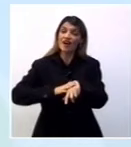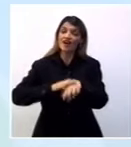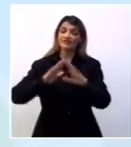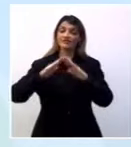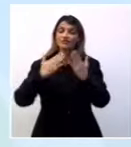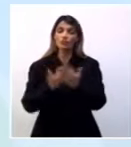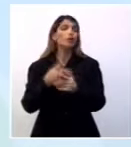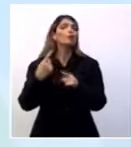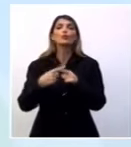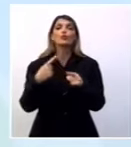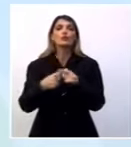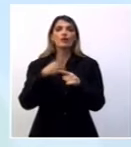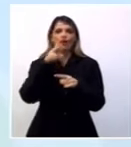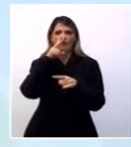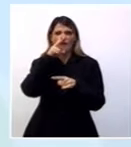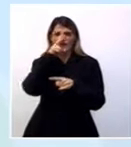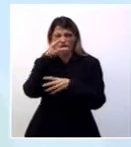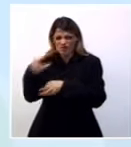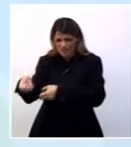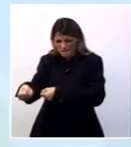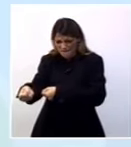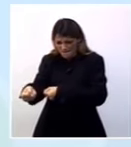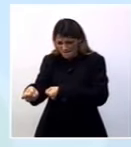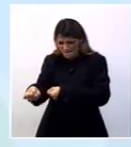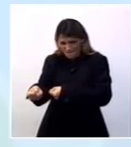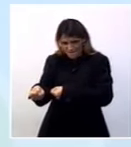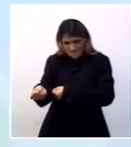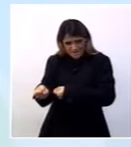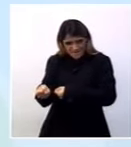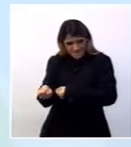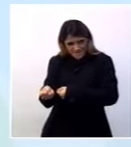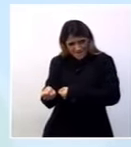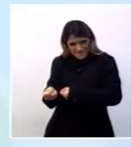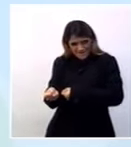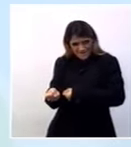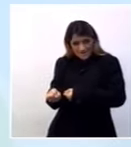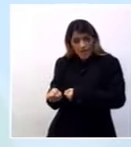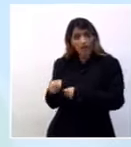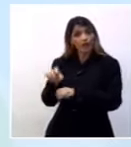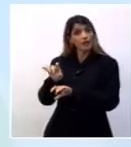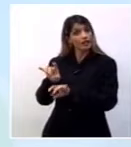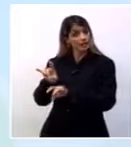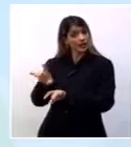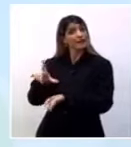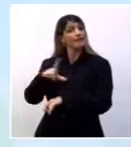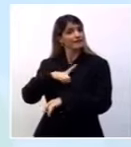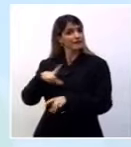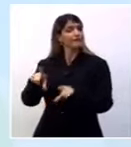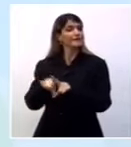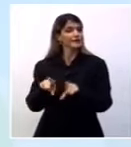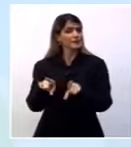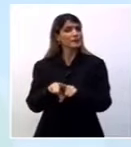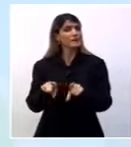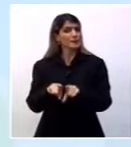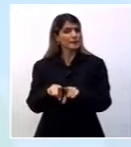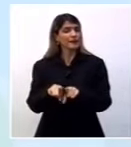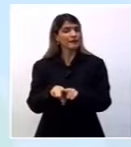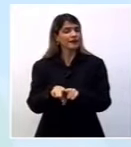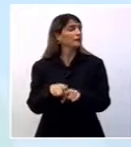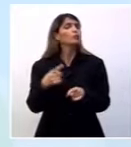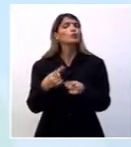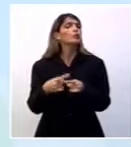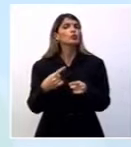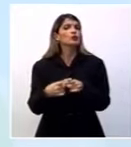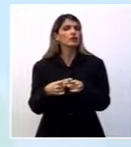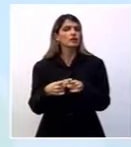muito a força, tá? Ela trabalha a técnica, né? E ela é, por quê? Você